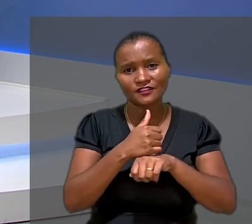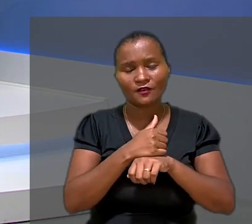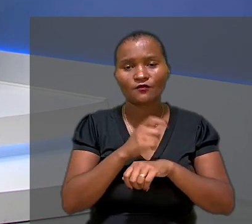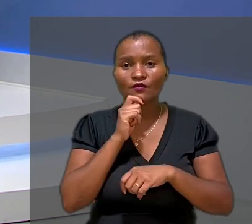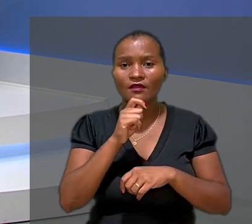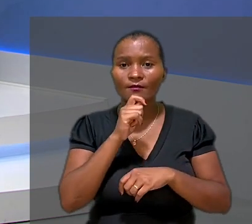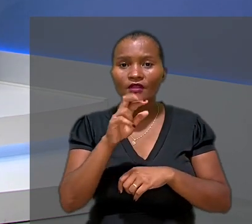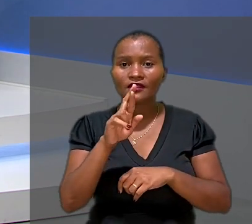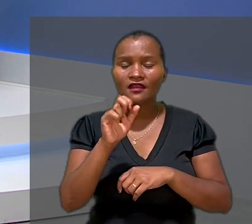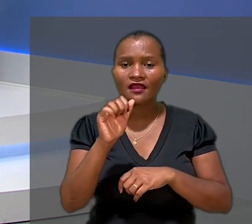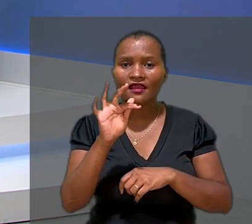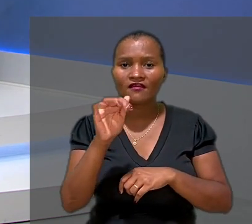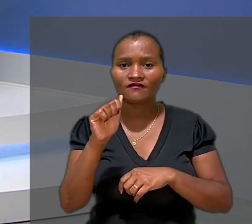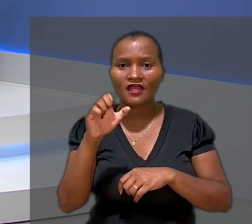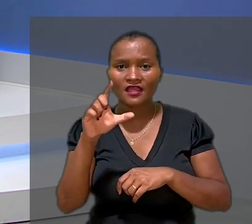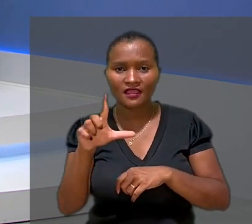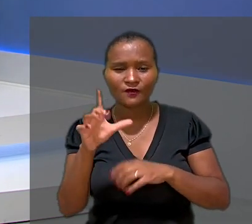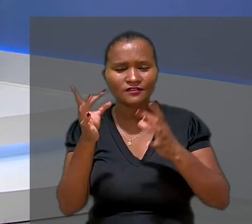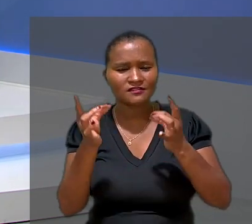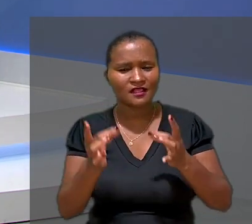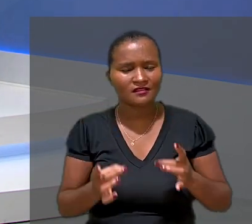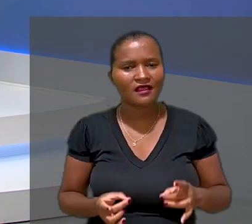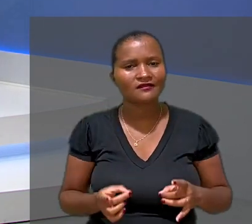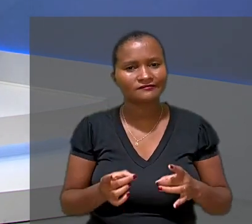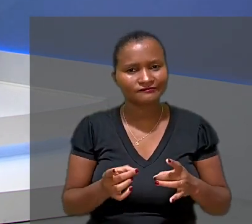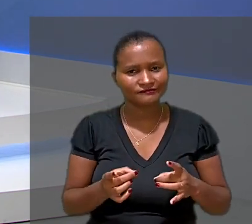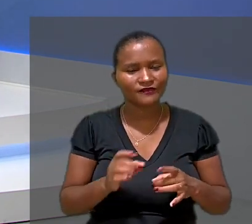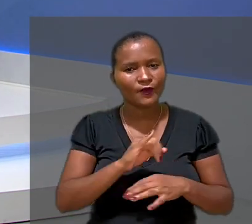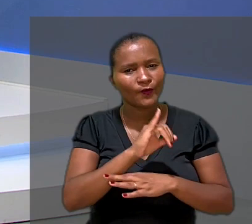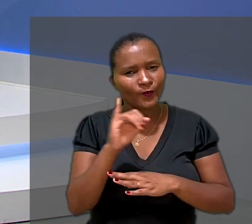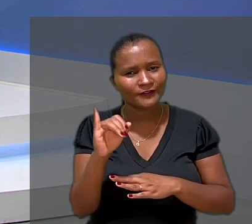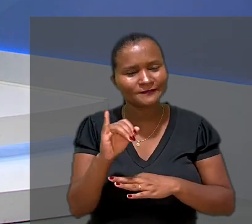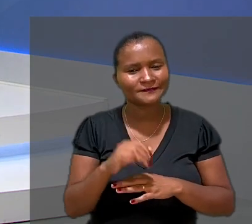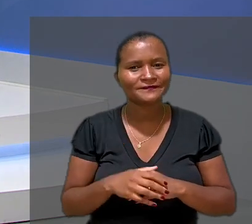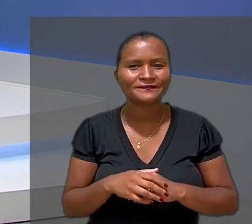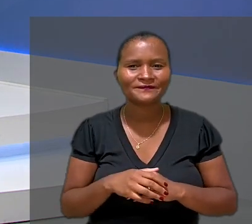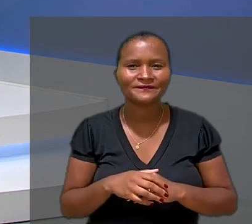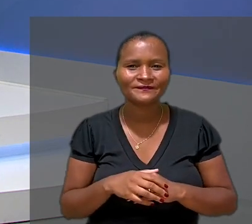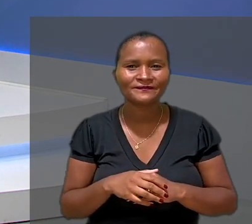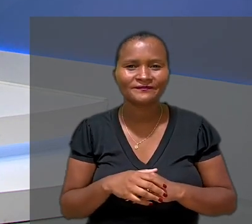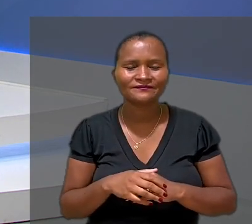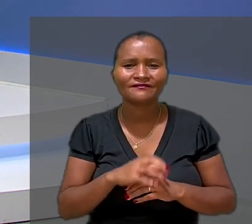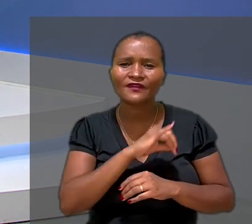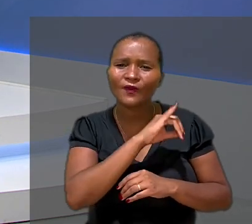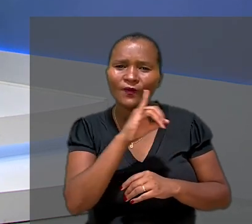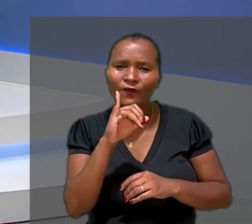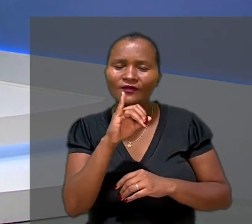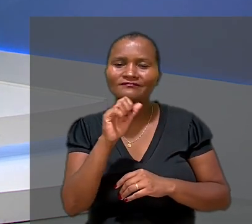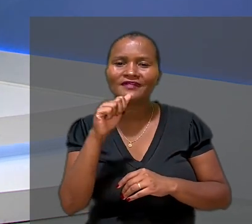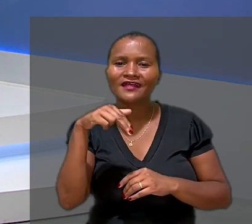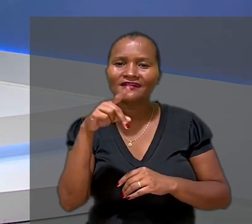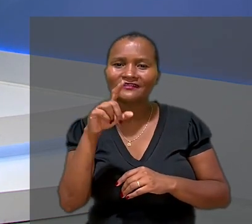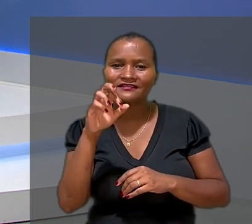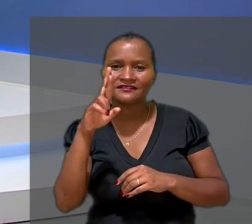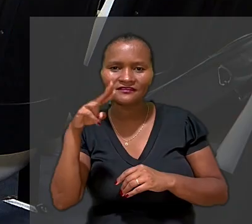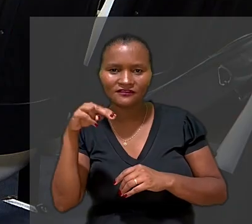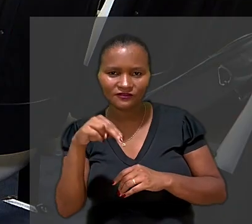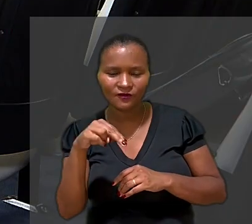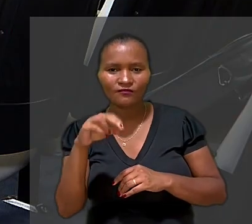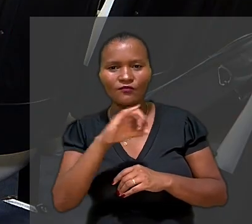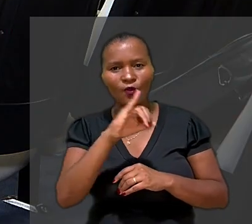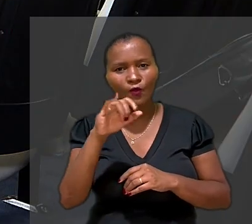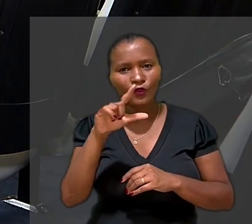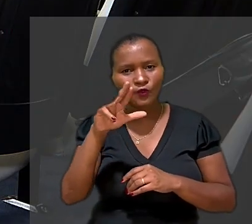profissão. O repórter Rafael Oliveira tem os detalhes desse caso para a gente. Oi, Rafael. Oi, Anderson. Oi, Luana.